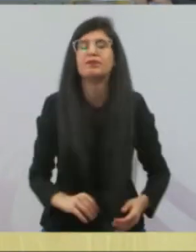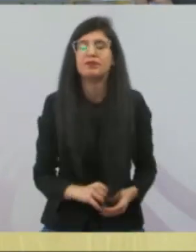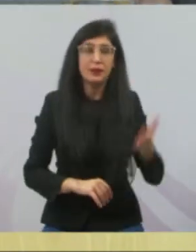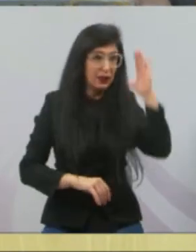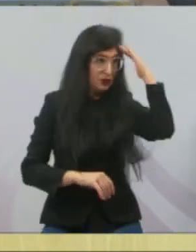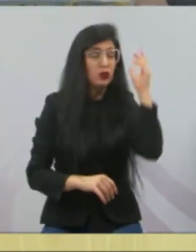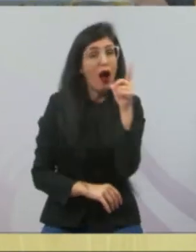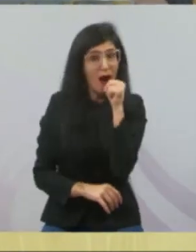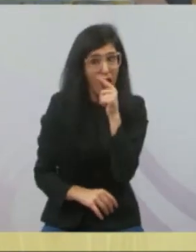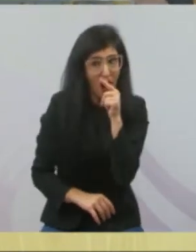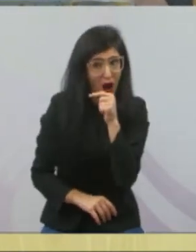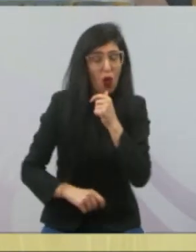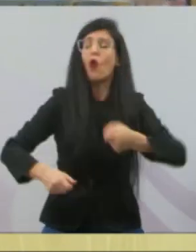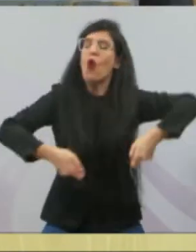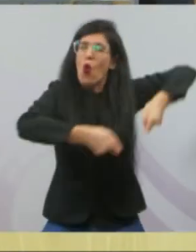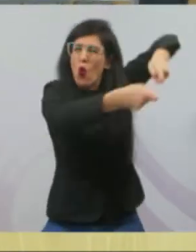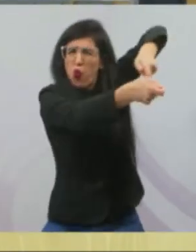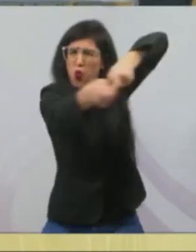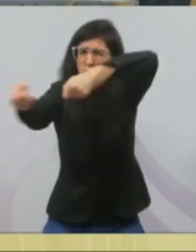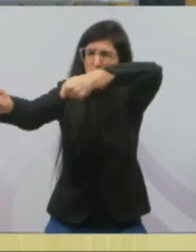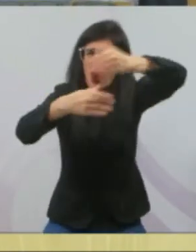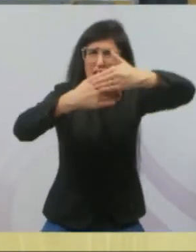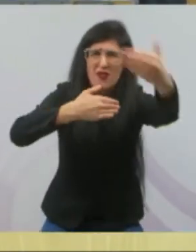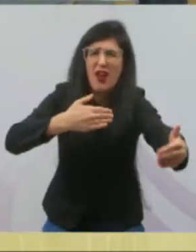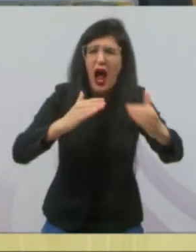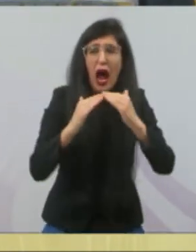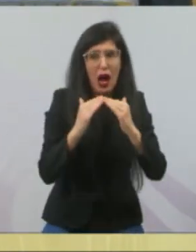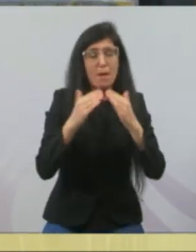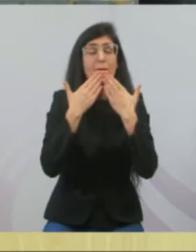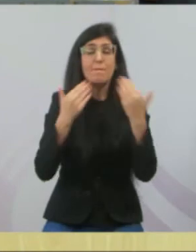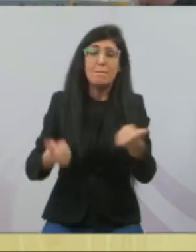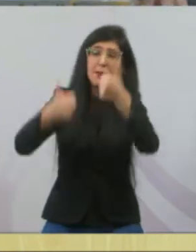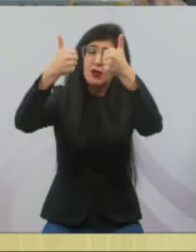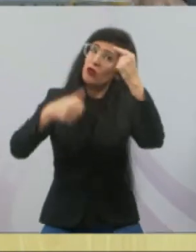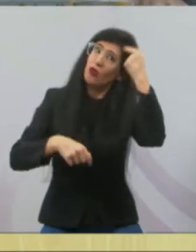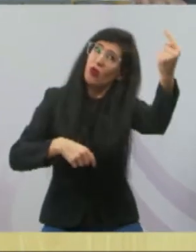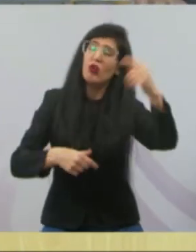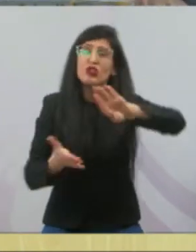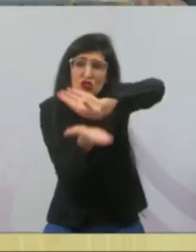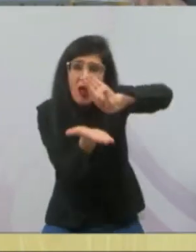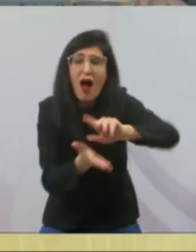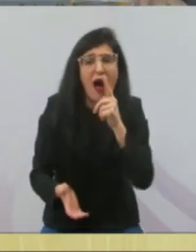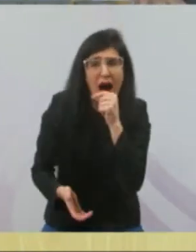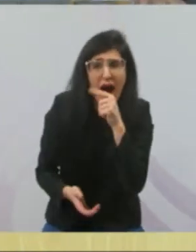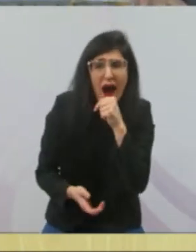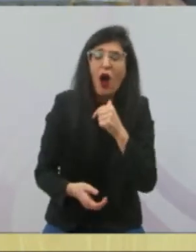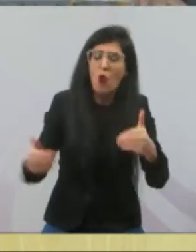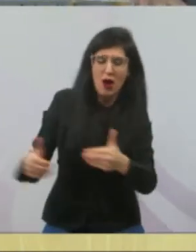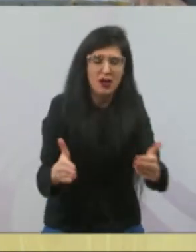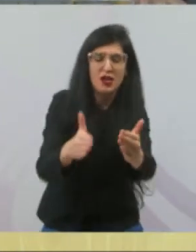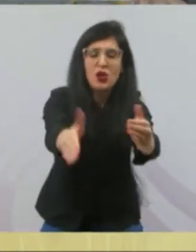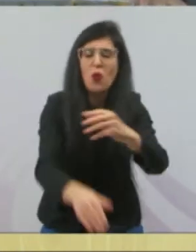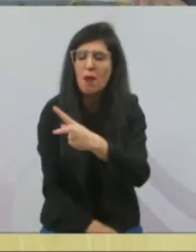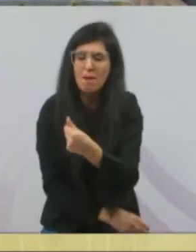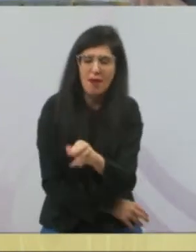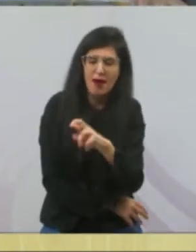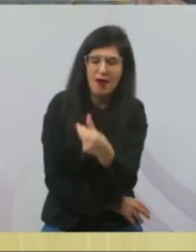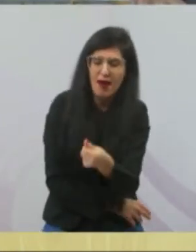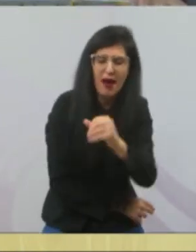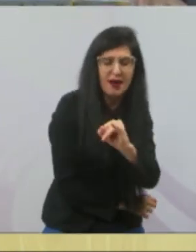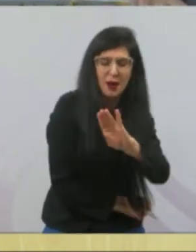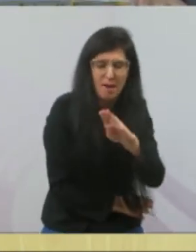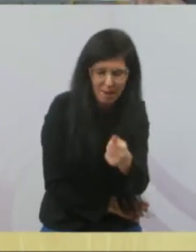parlamentares para a Covid-19. Só para finalizar, senhor presidente. E a ASPAD ficou desguarnecida, ela não está recebendo isso.